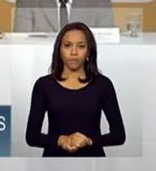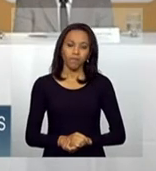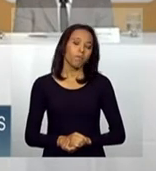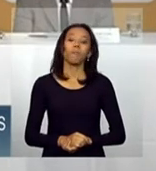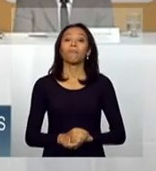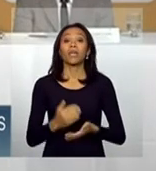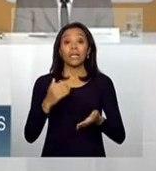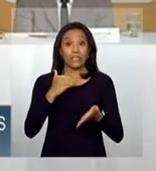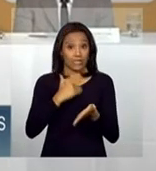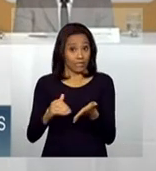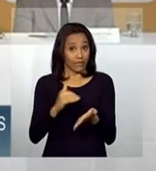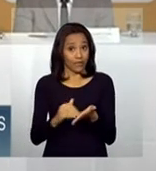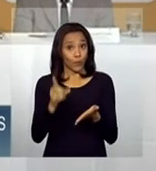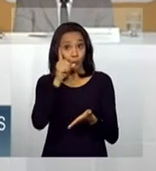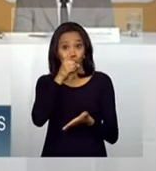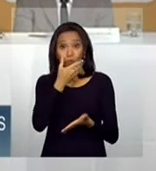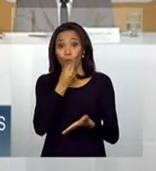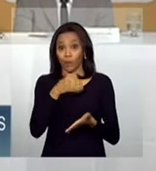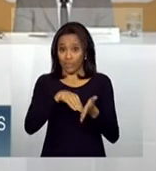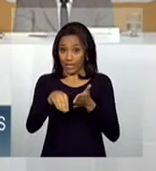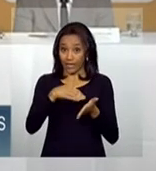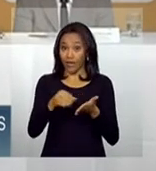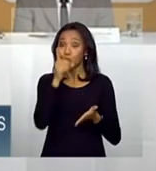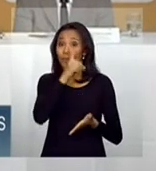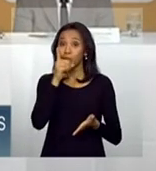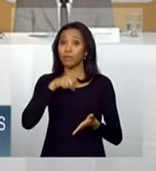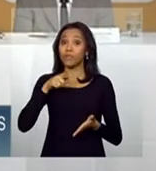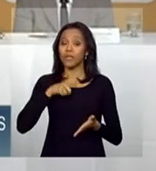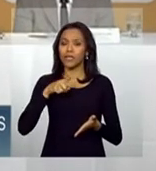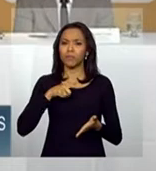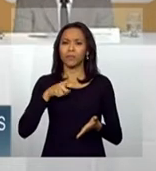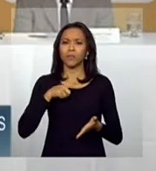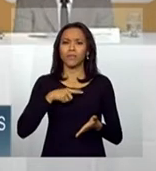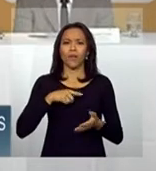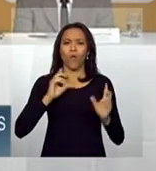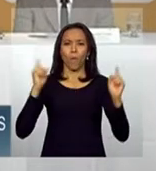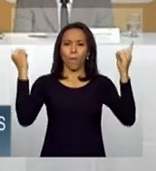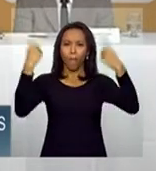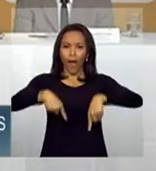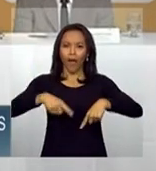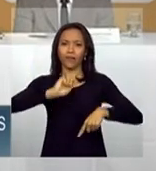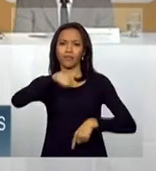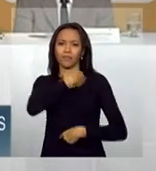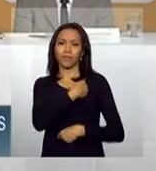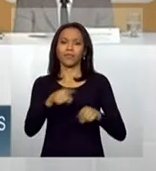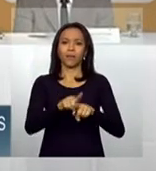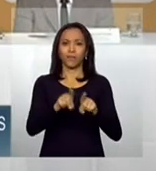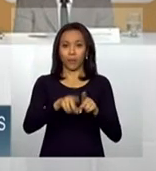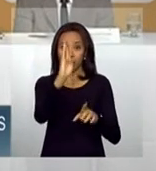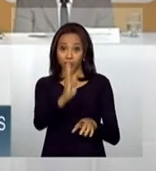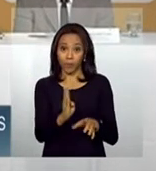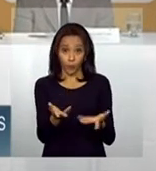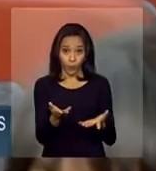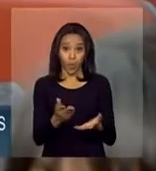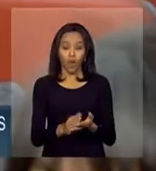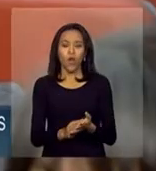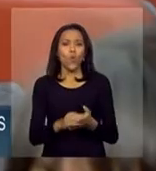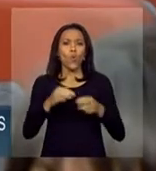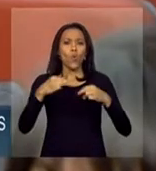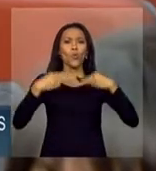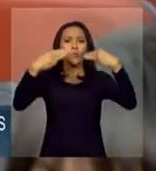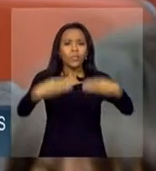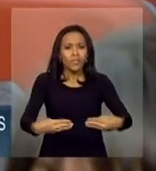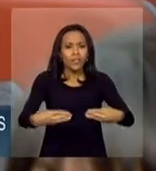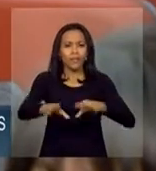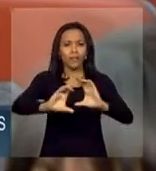Secretário, domingo a gente tem Brasil-Espanha, final aqui no Maracanã. O Ministério das Comunicações, ele pode garantir um